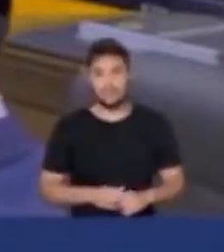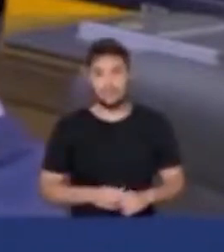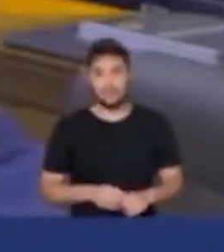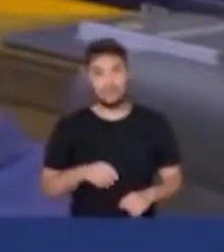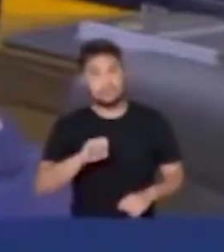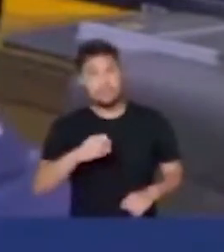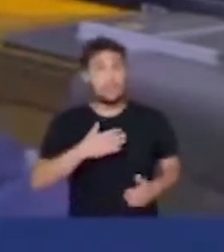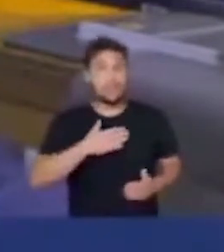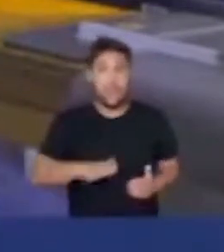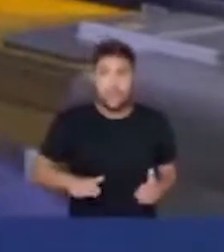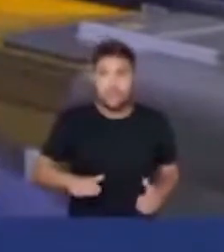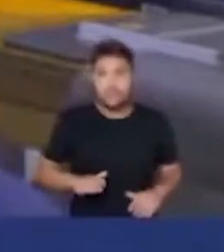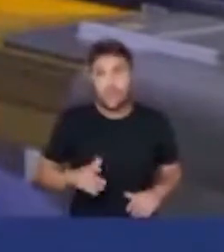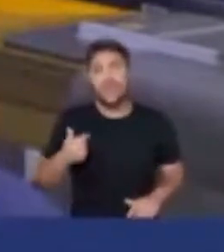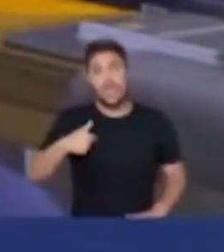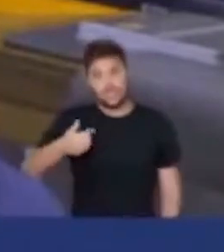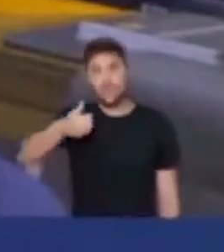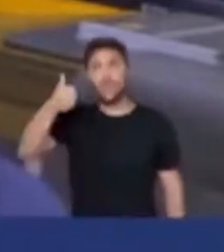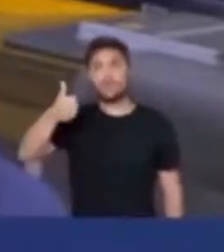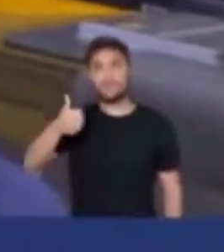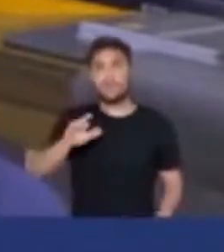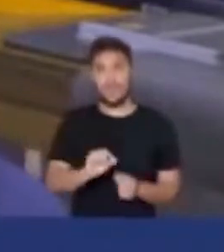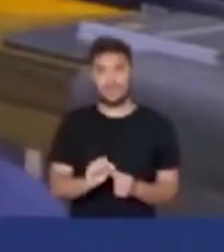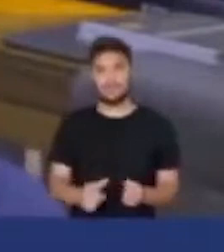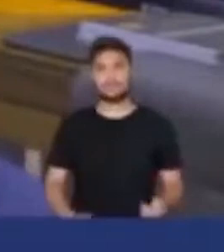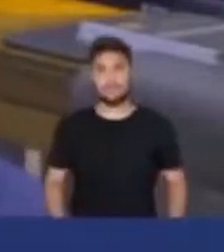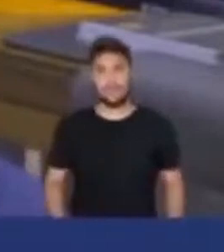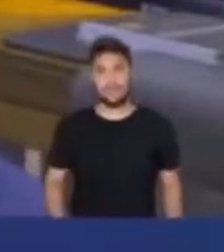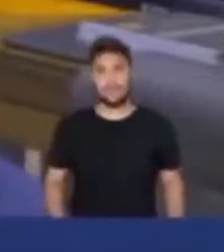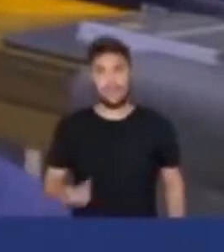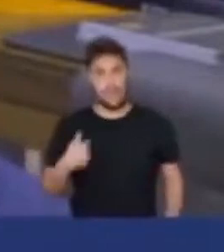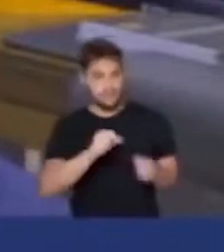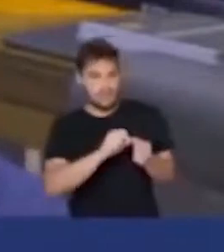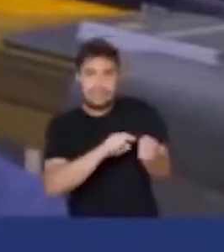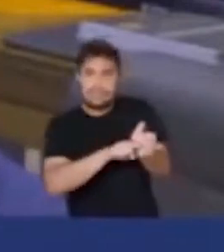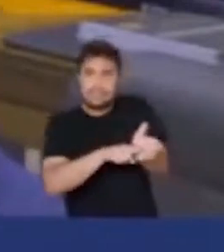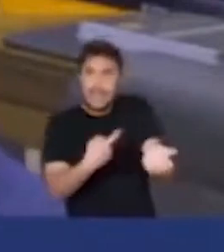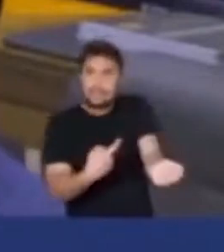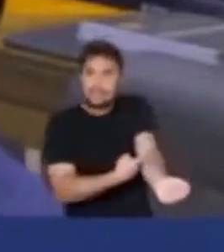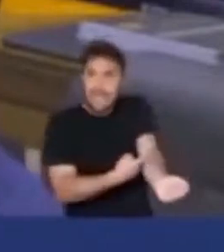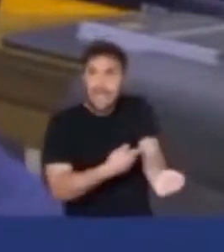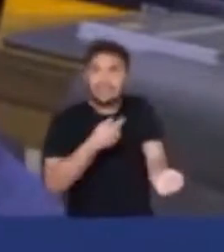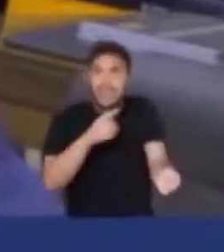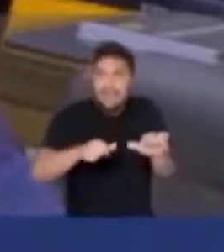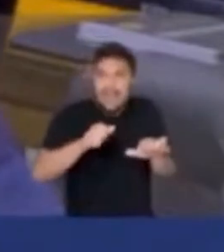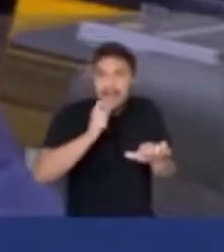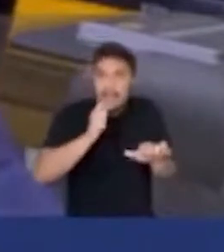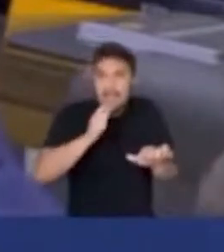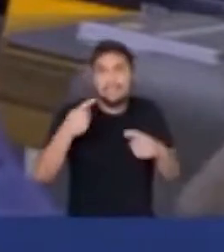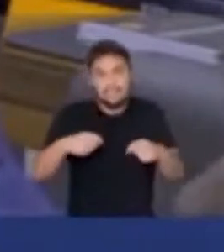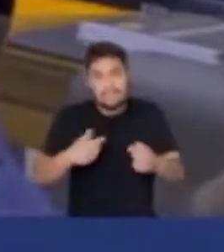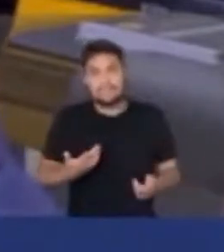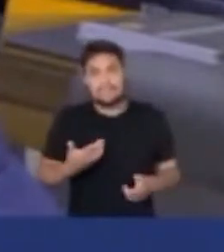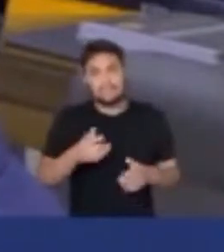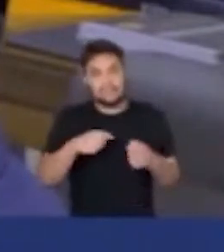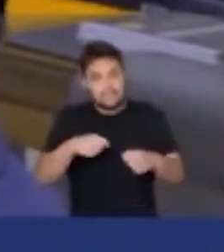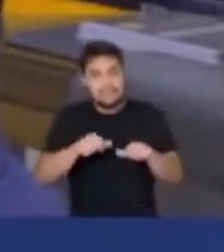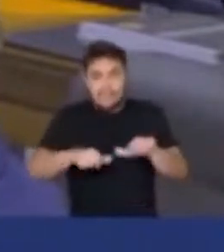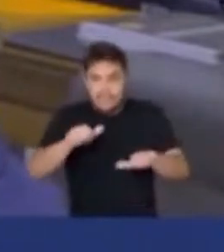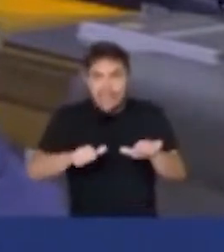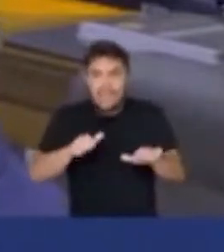toxicômano? Não gostou? E eu sou o primeiro a fazer. Sou o primeiro a fazer o exame. Porque tem gente aqui que merece